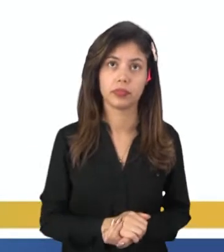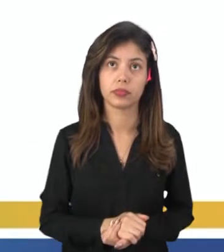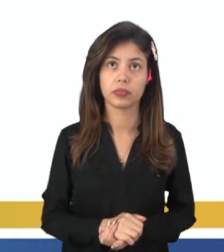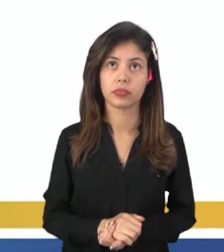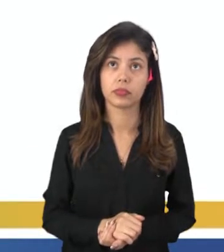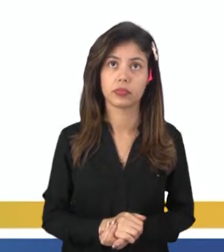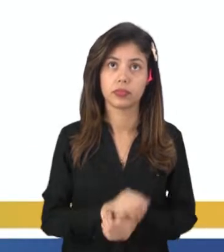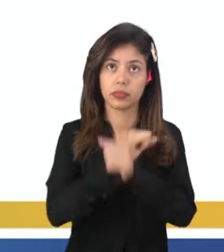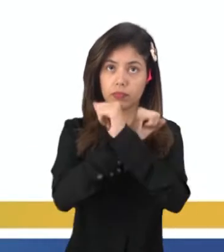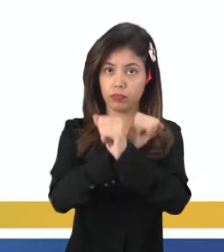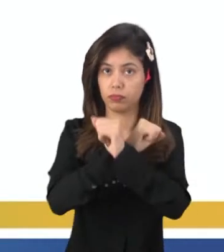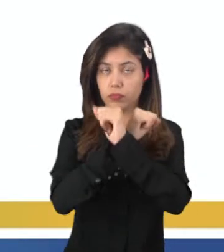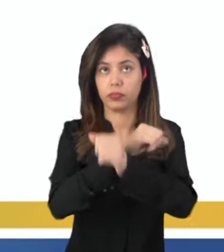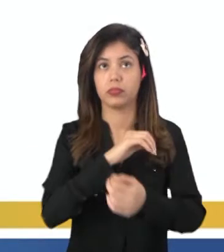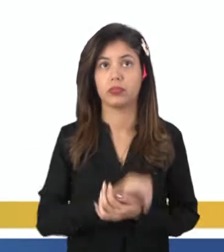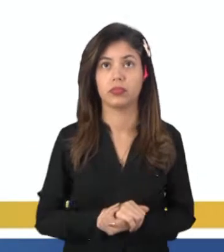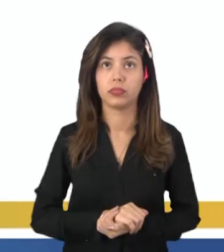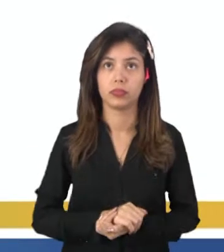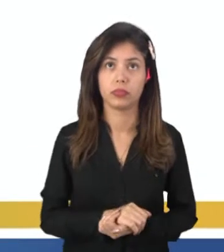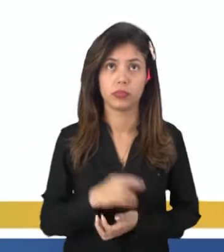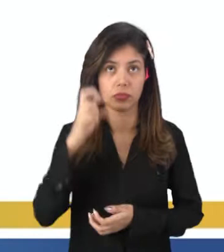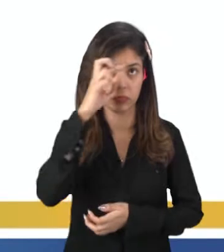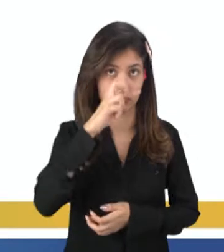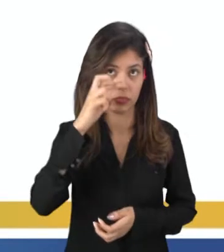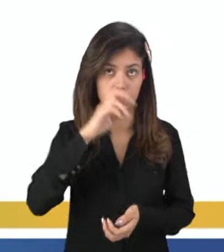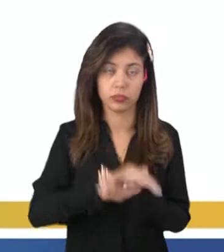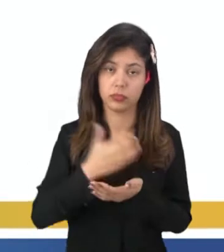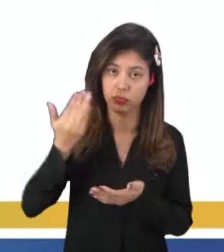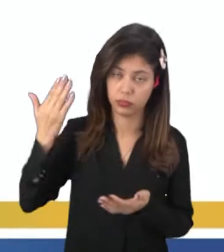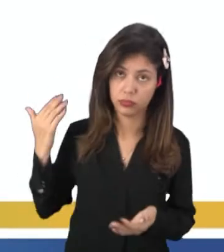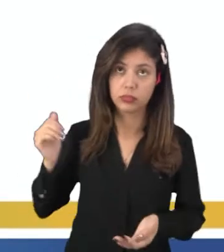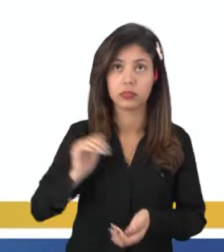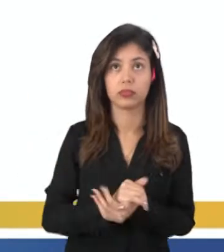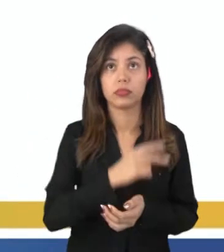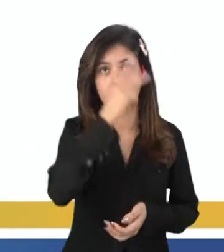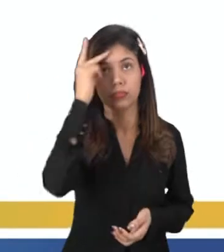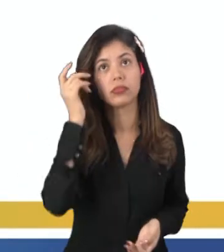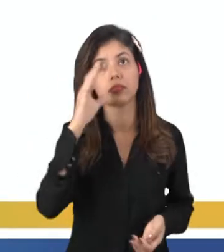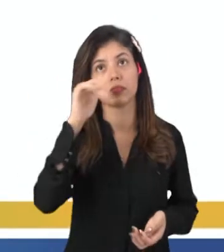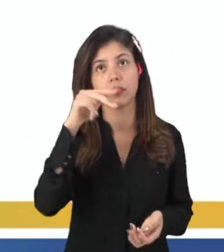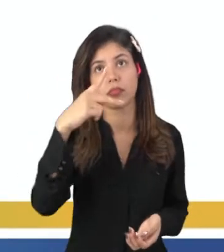por escravos, que eram minoritários à época, e por camponeses,